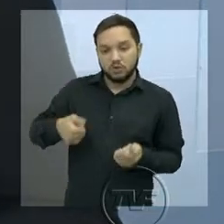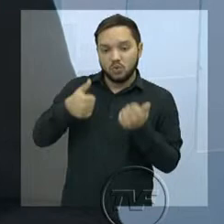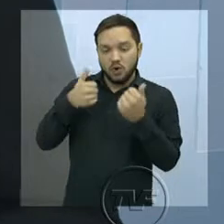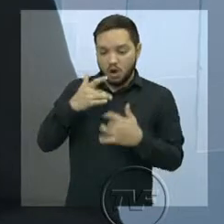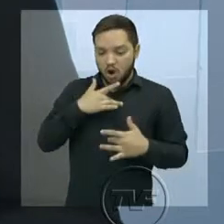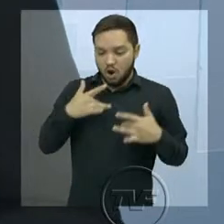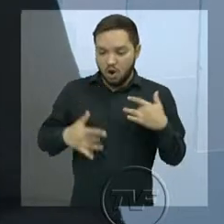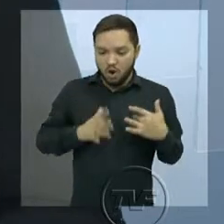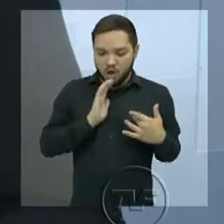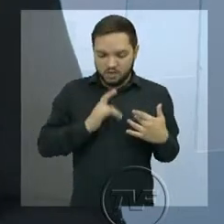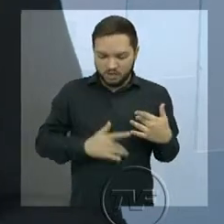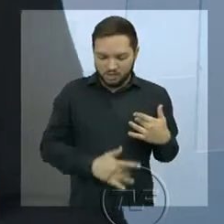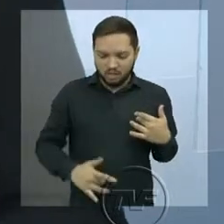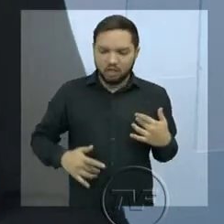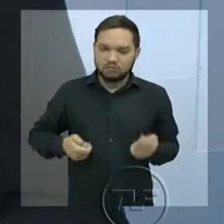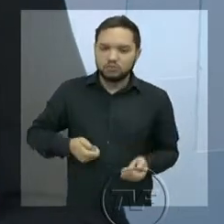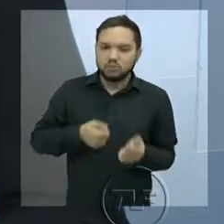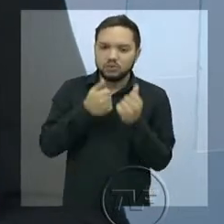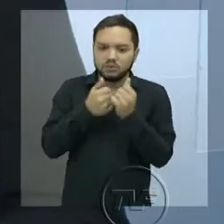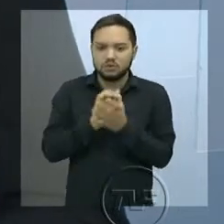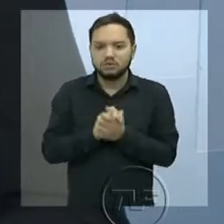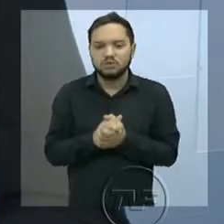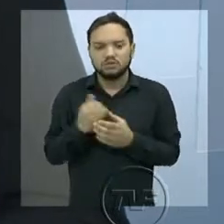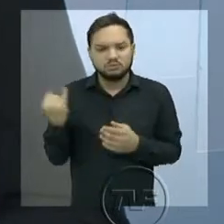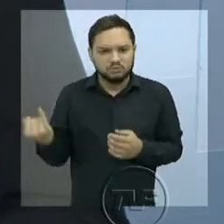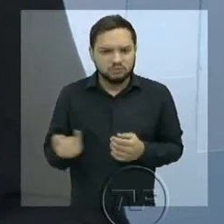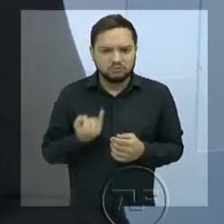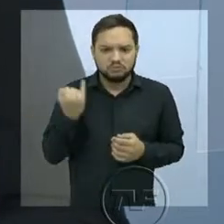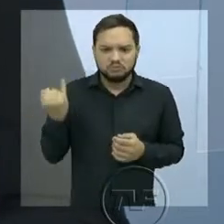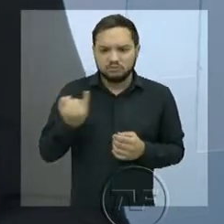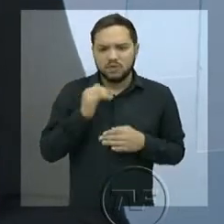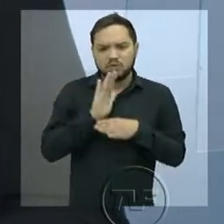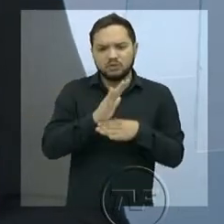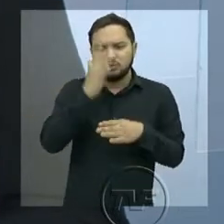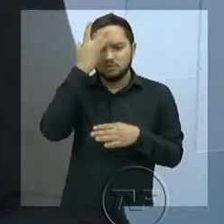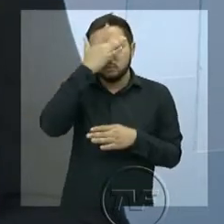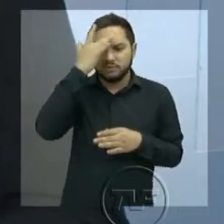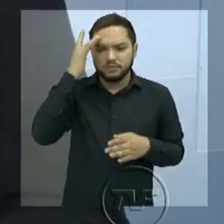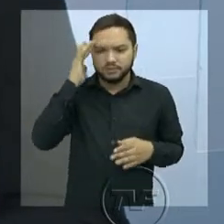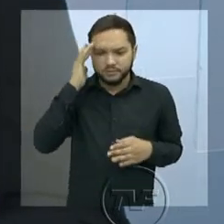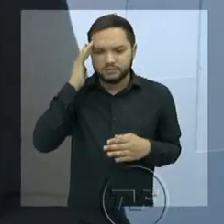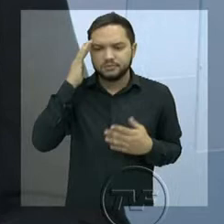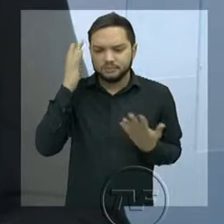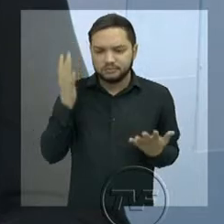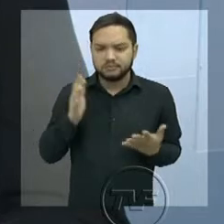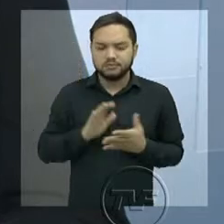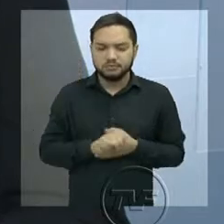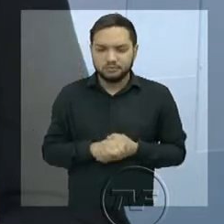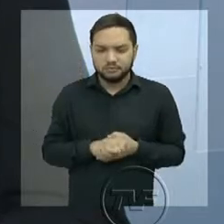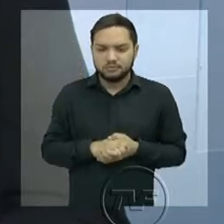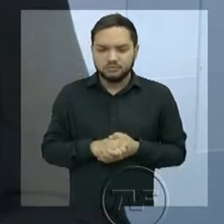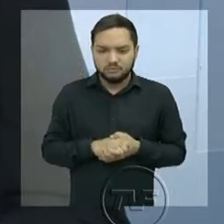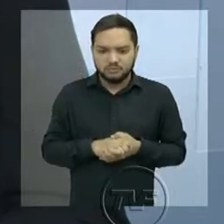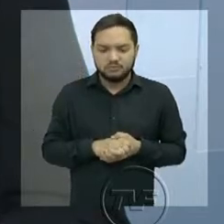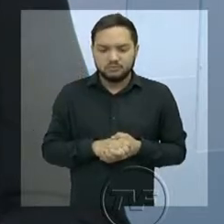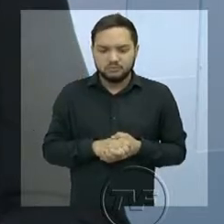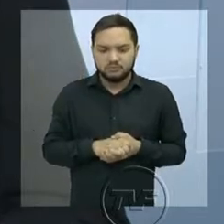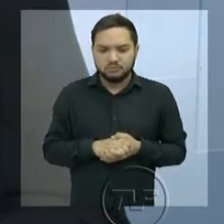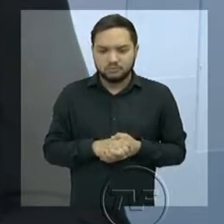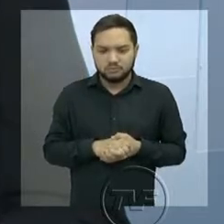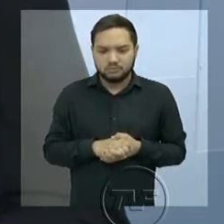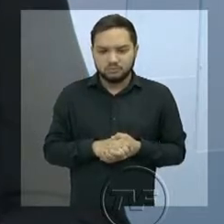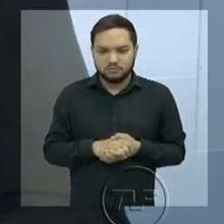né, Paulo? Porque é algo que também ajuda muita gente. Prolonga a vida de muita gente, não tem Só dúvidas. quem